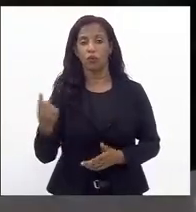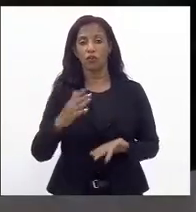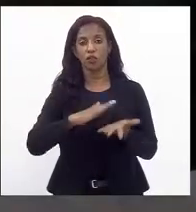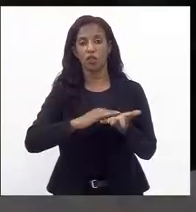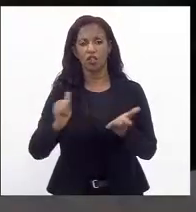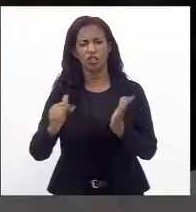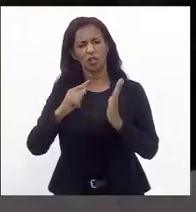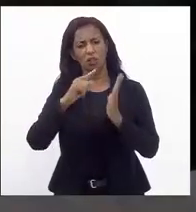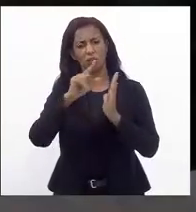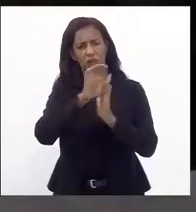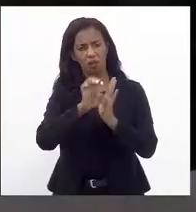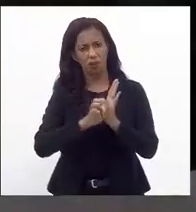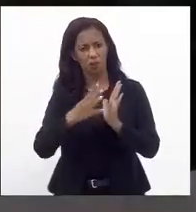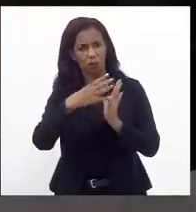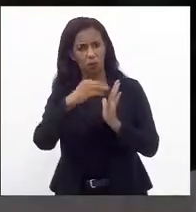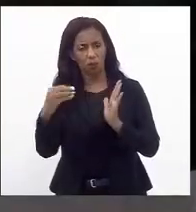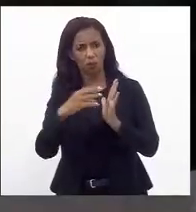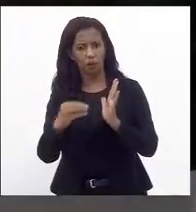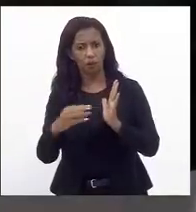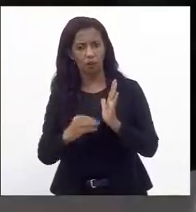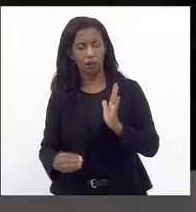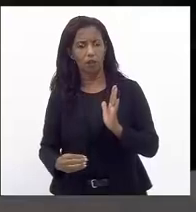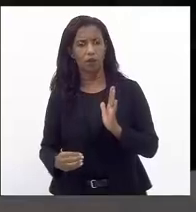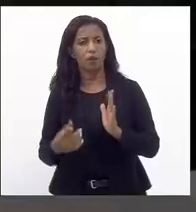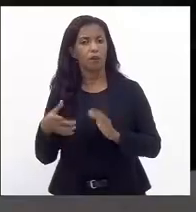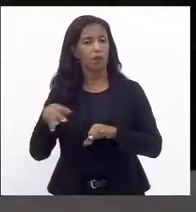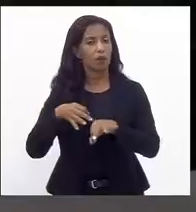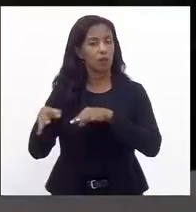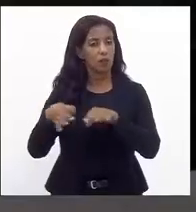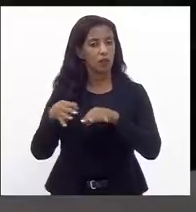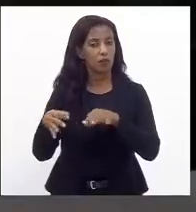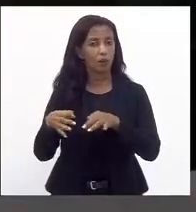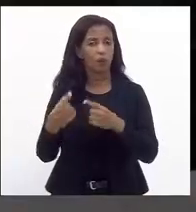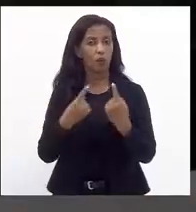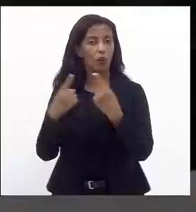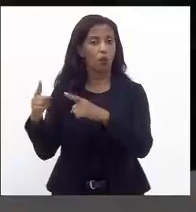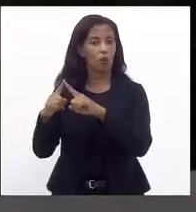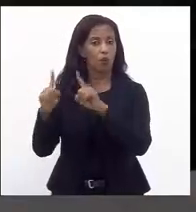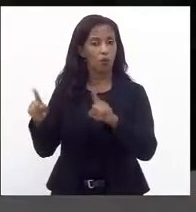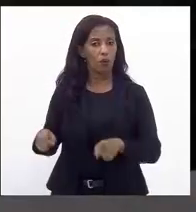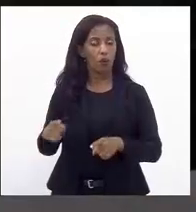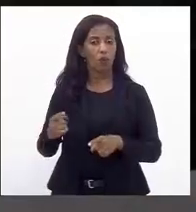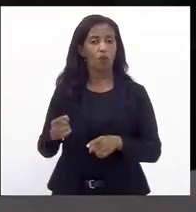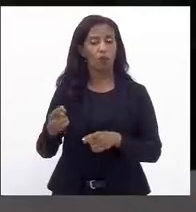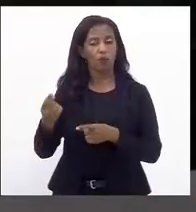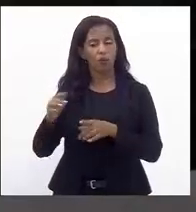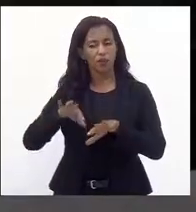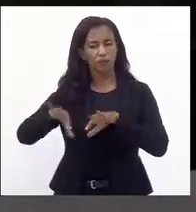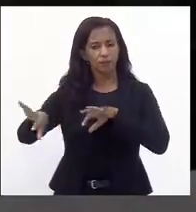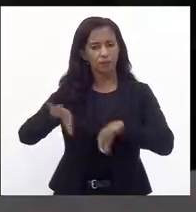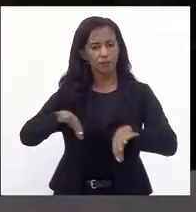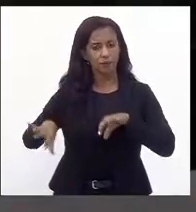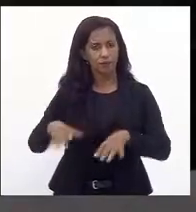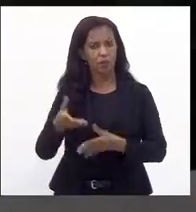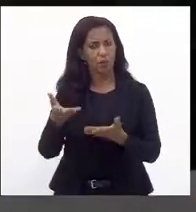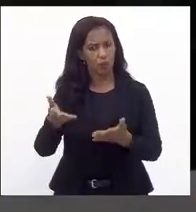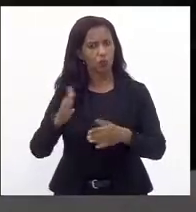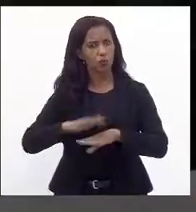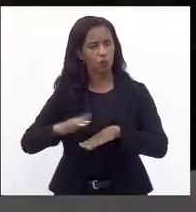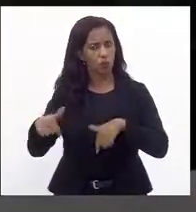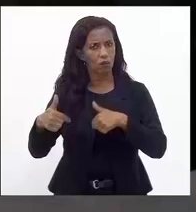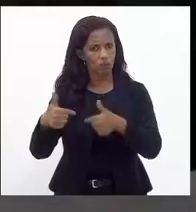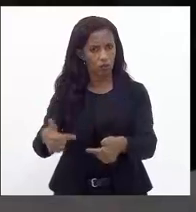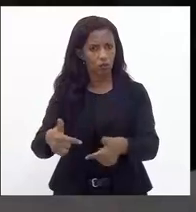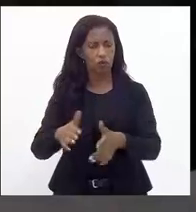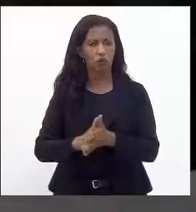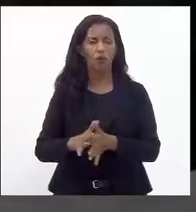vários status para garantir que medir os servidores fossem sendo investigadas vossa excelência' tua muito